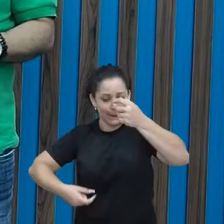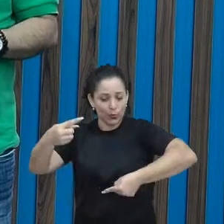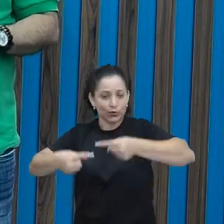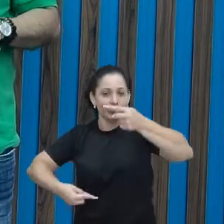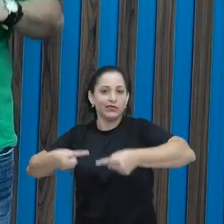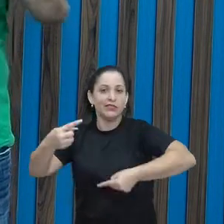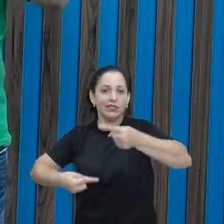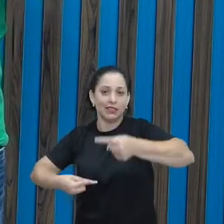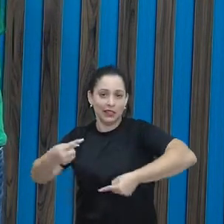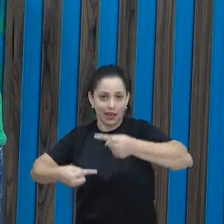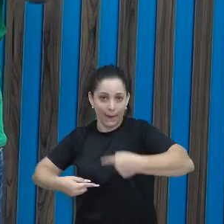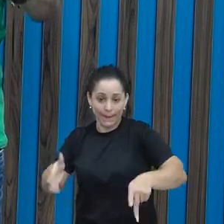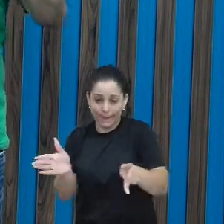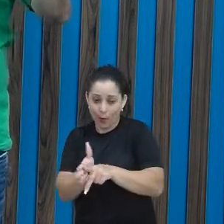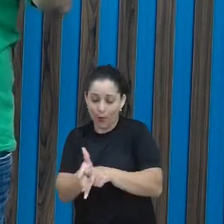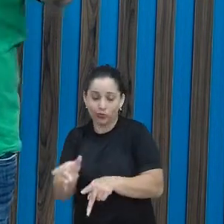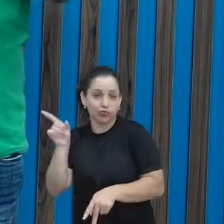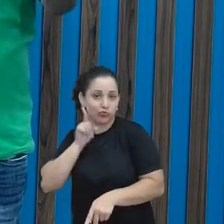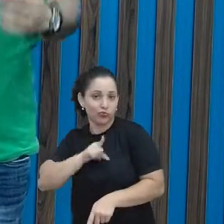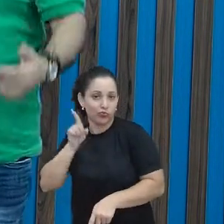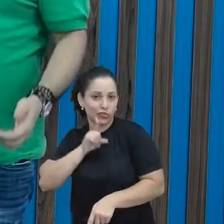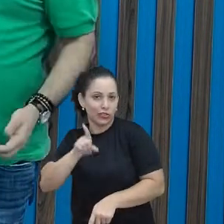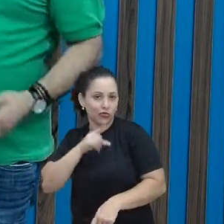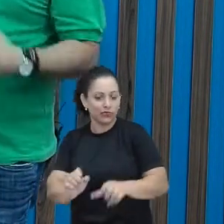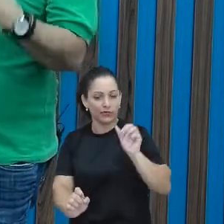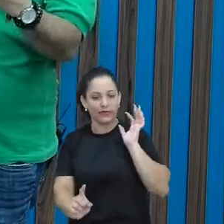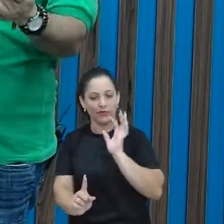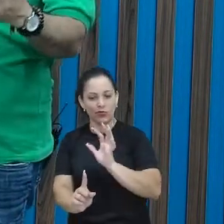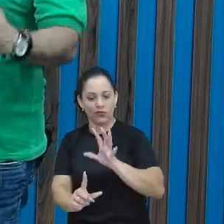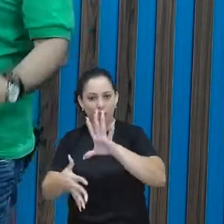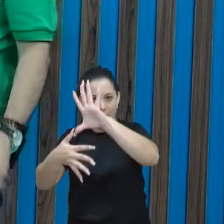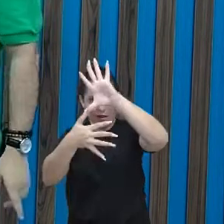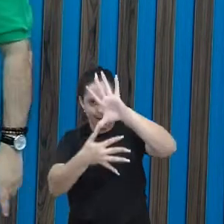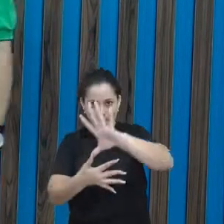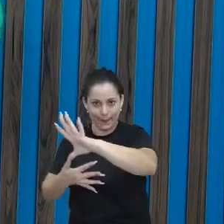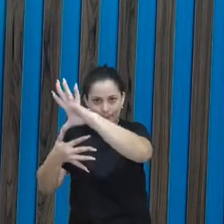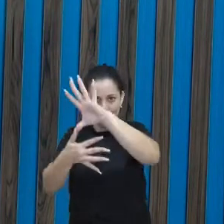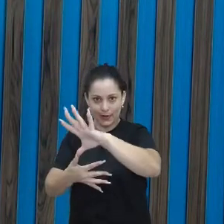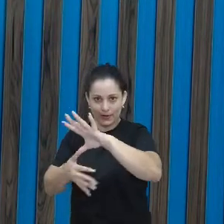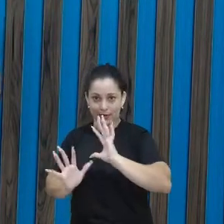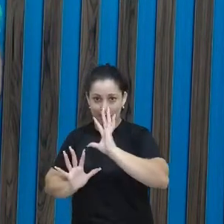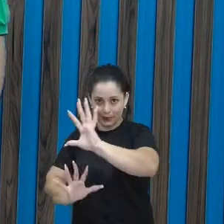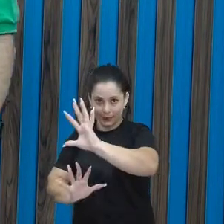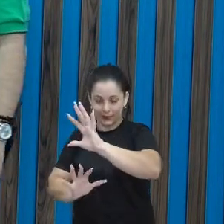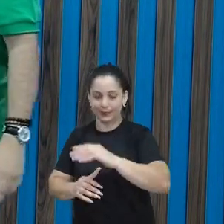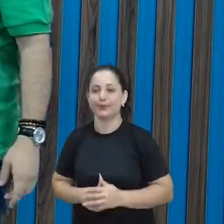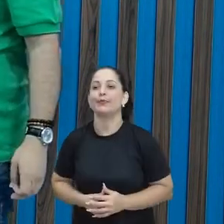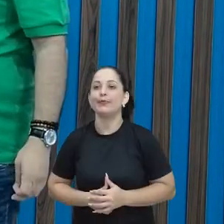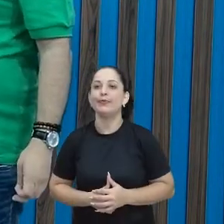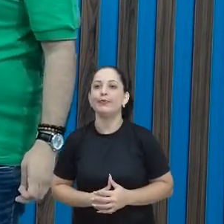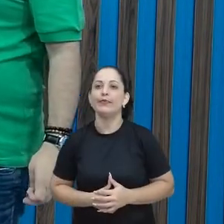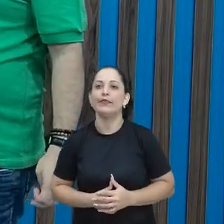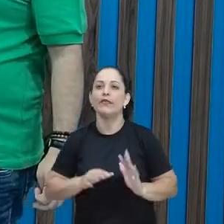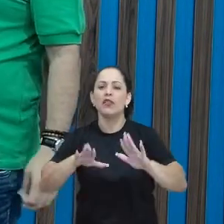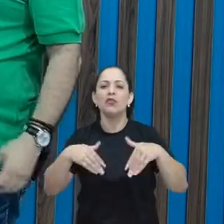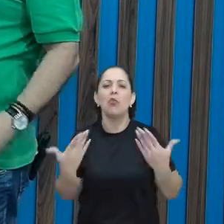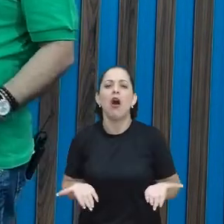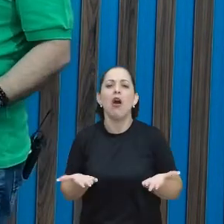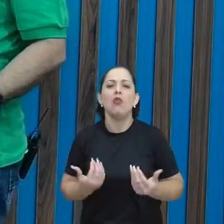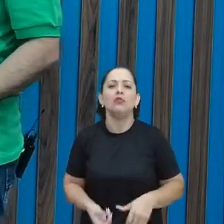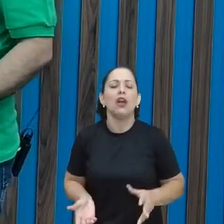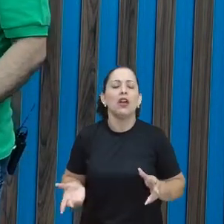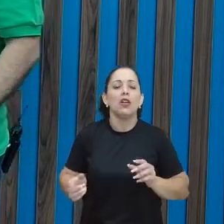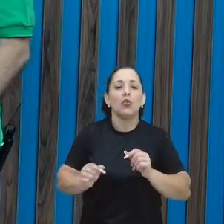né, americana, ela sendo iniciada, né, nesse momento aqui. Então, veja, quais seriam as